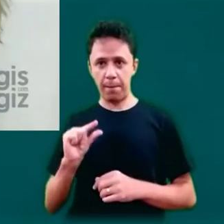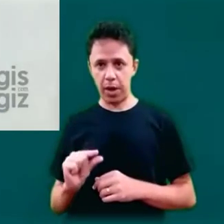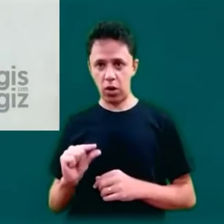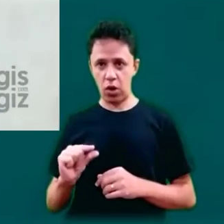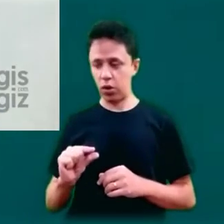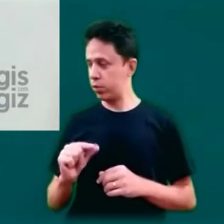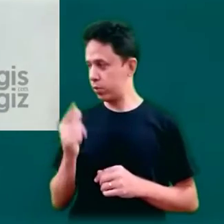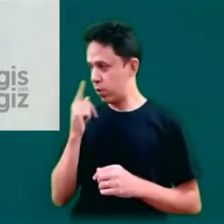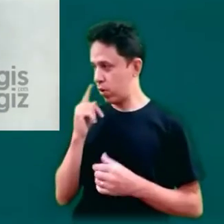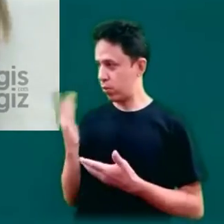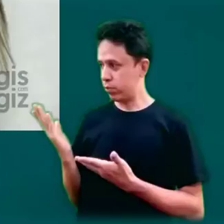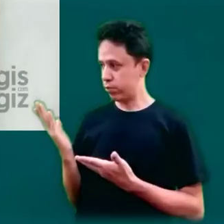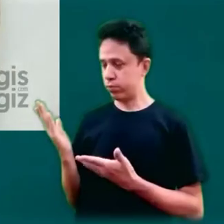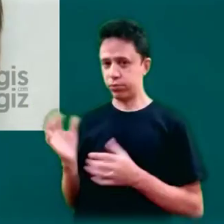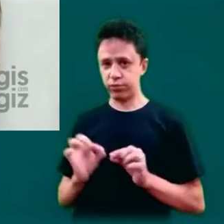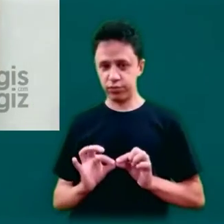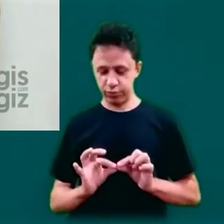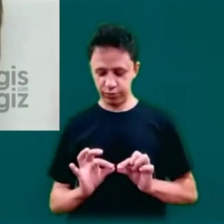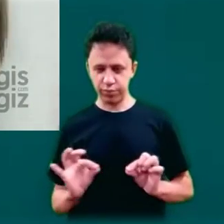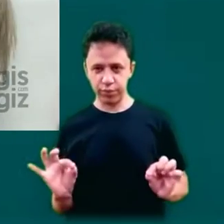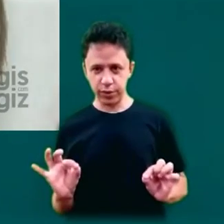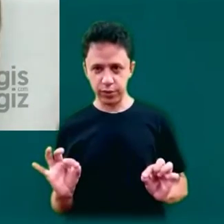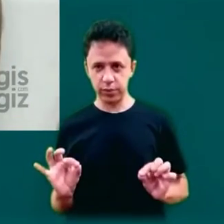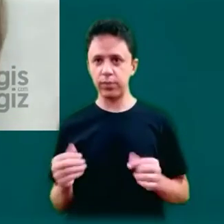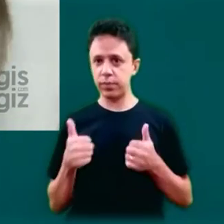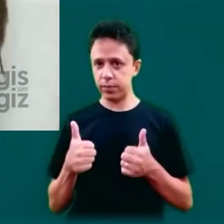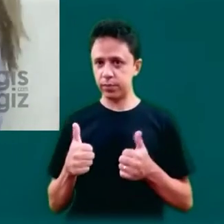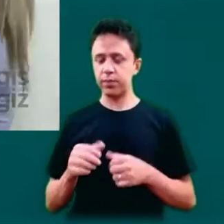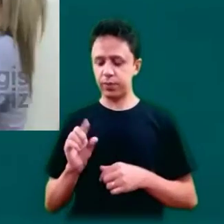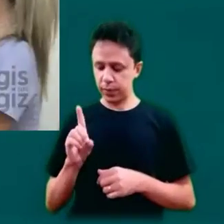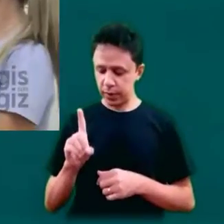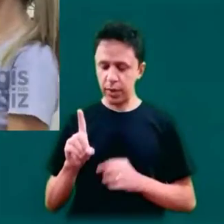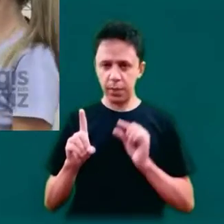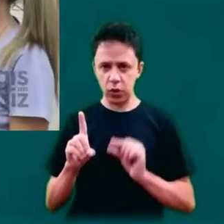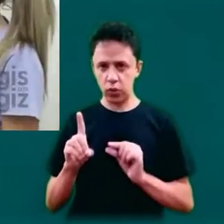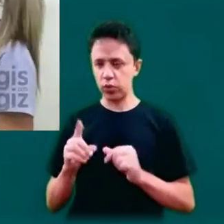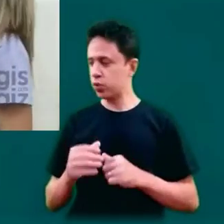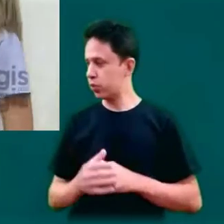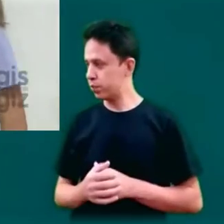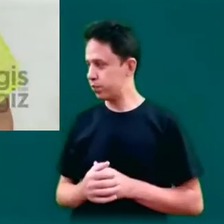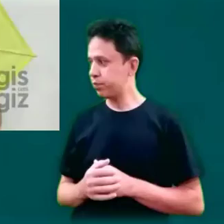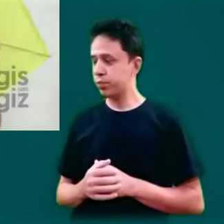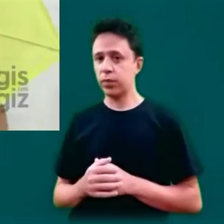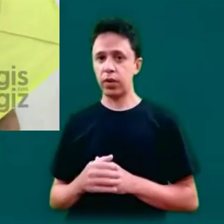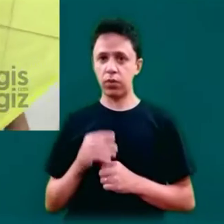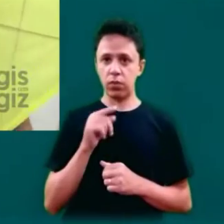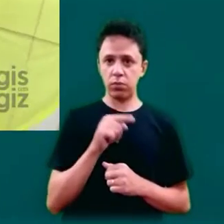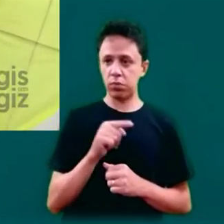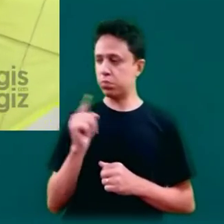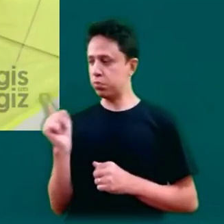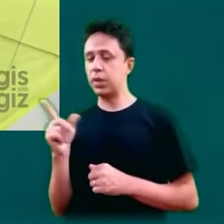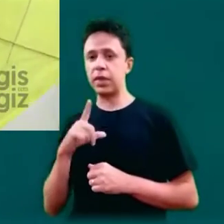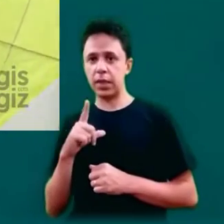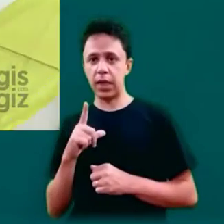embaixo, que é a representação da diagonal menor, que é o Dzinho, certo? Então veja que nessa figura, e bem como nessa, eu tenho